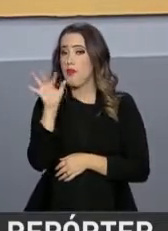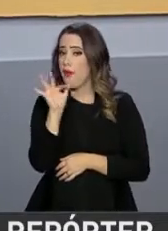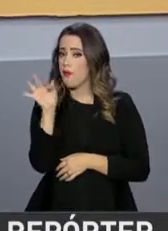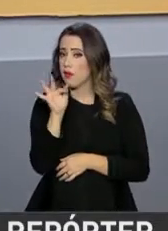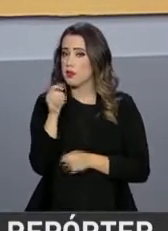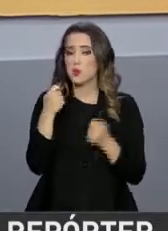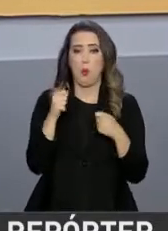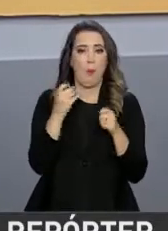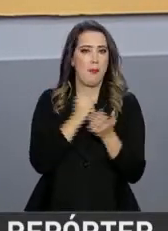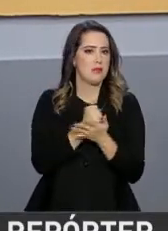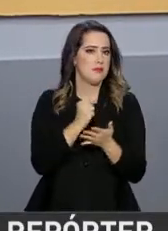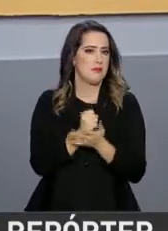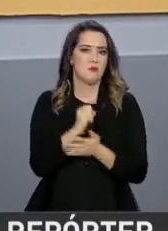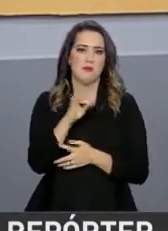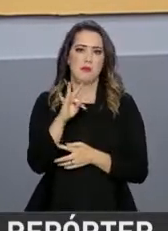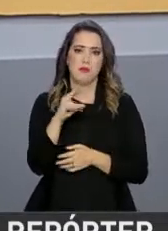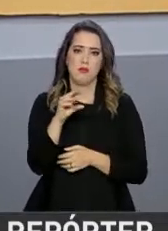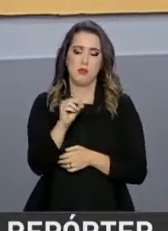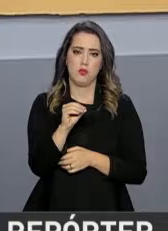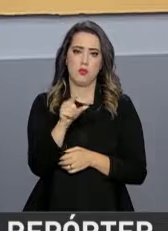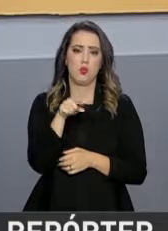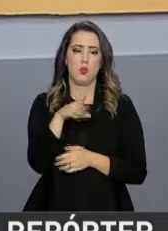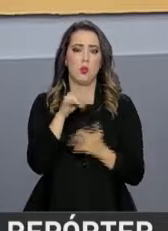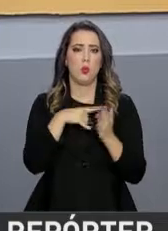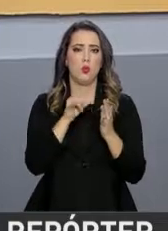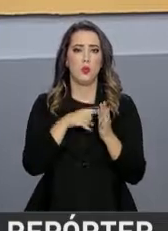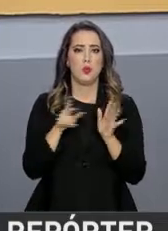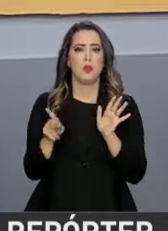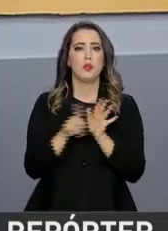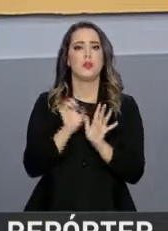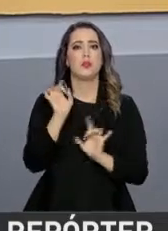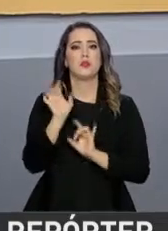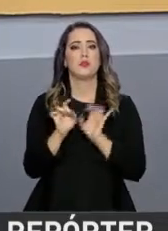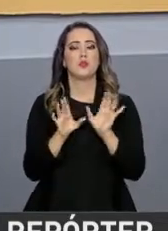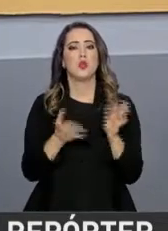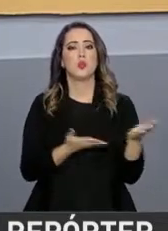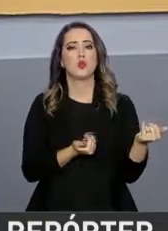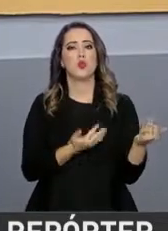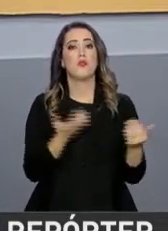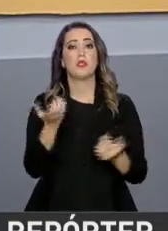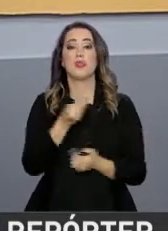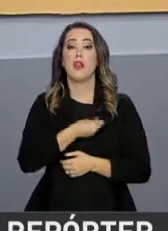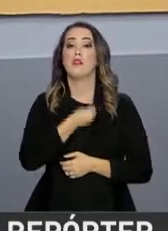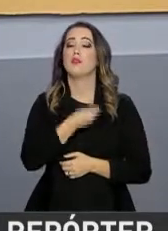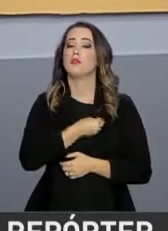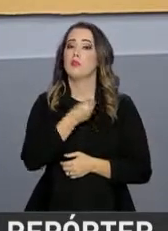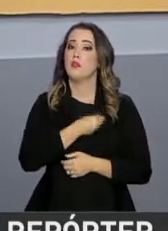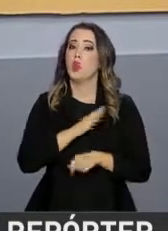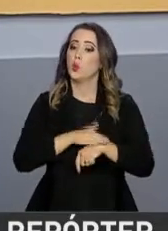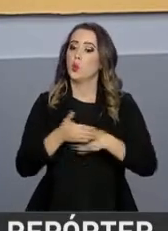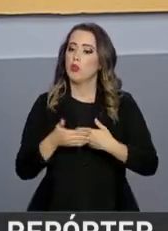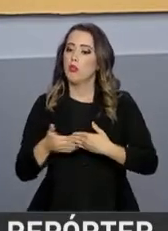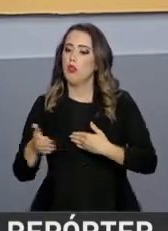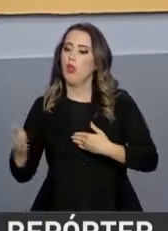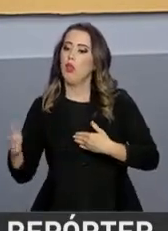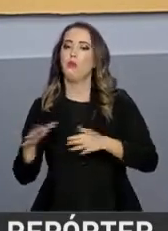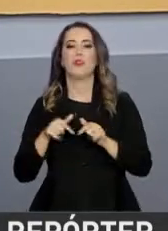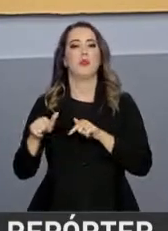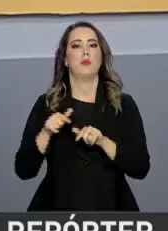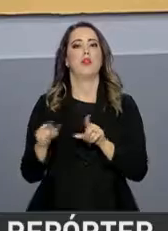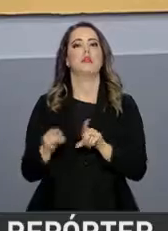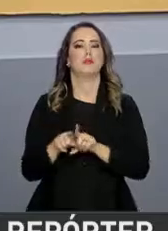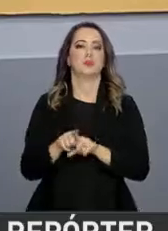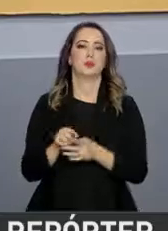frança não precisam de visto o documento citado na matéria apenas para os jovens que querem morar por um tempo e trabalhar no país